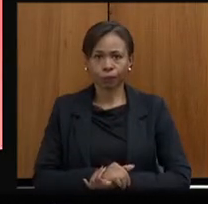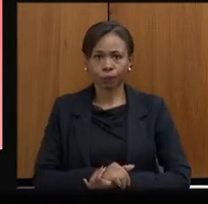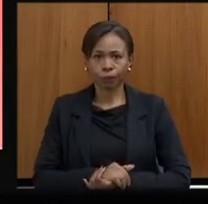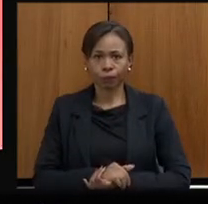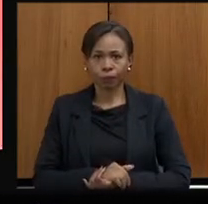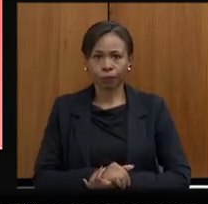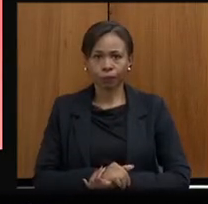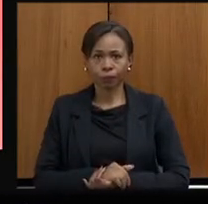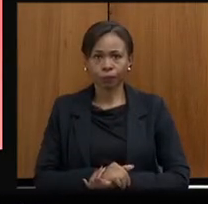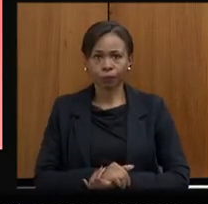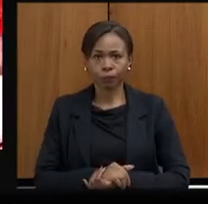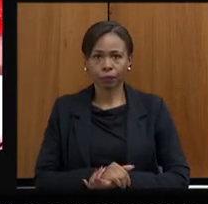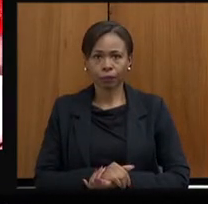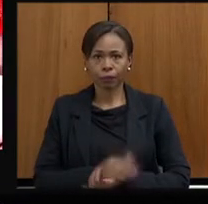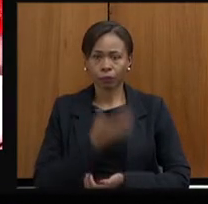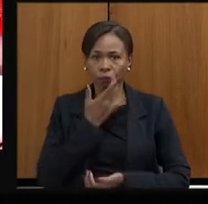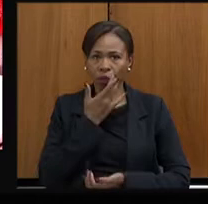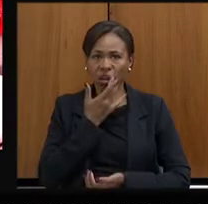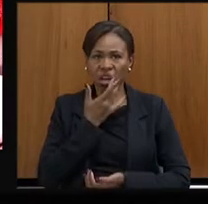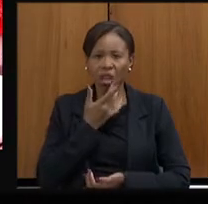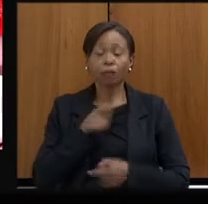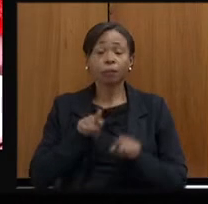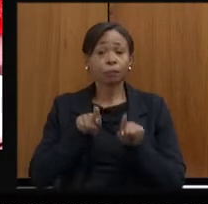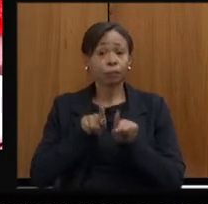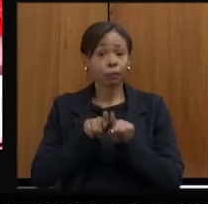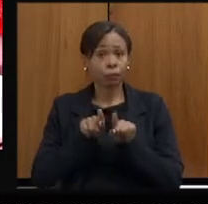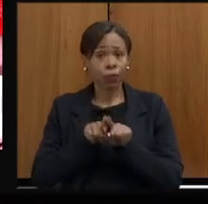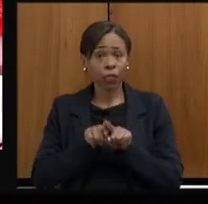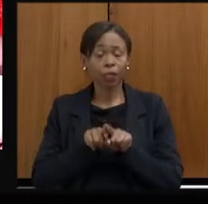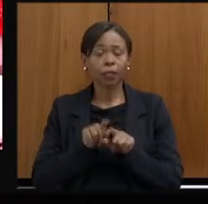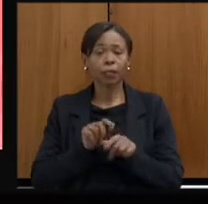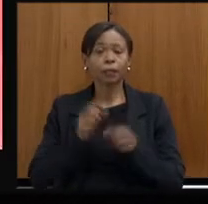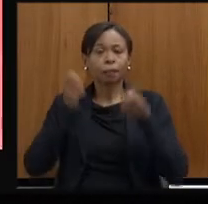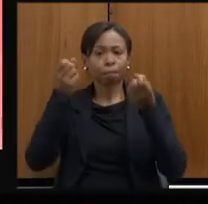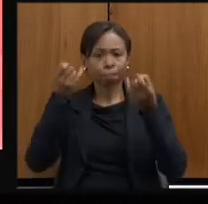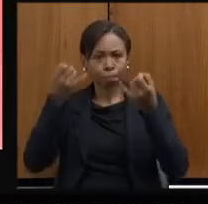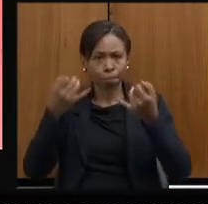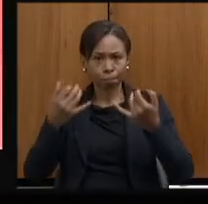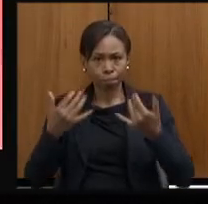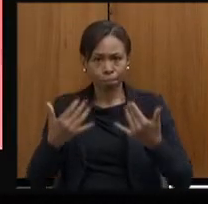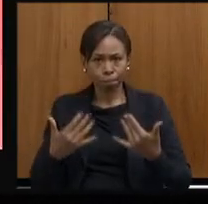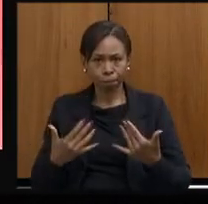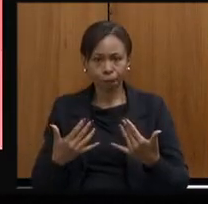Eu não gostaria de falar também, pode mudar, por favor,